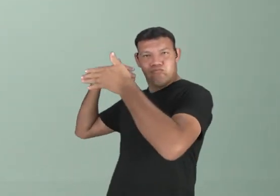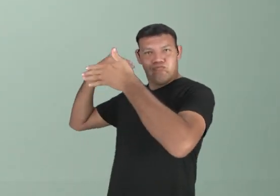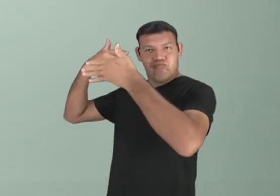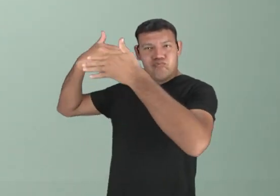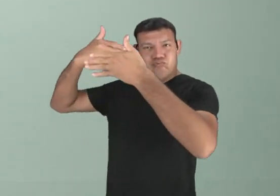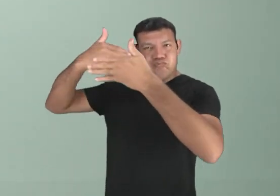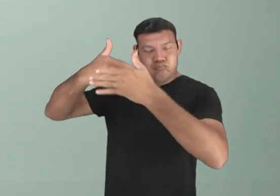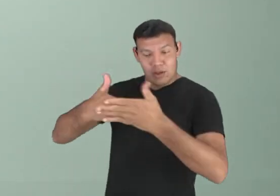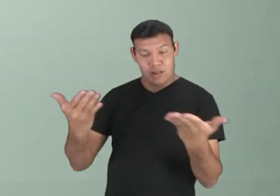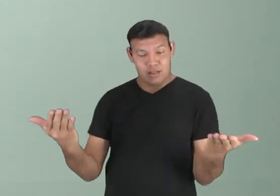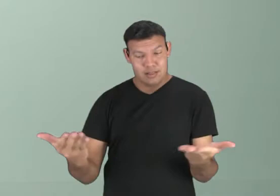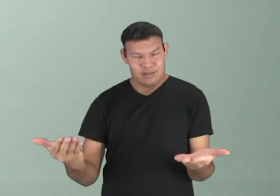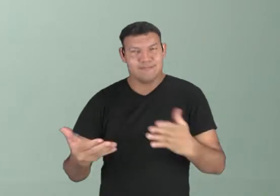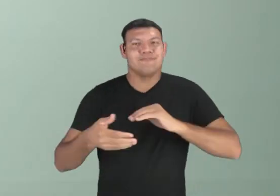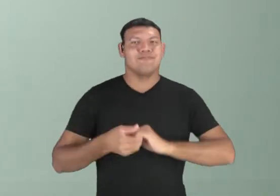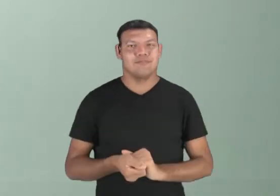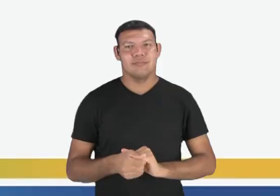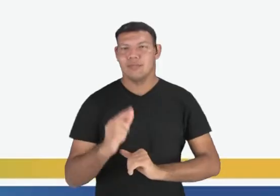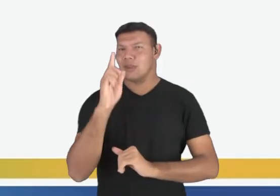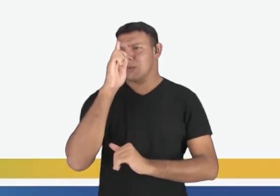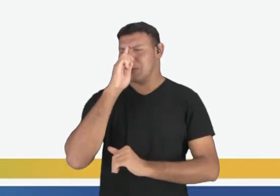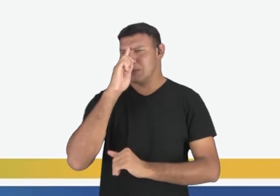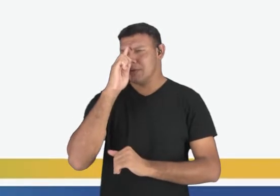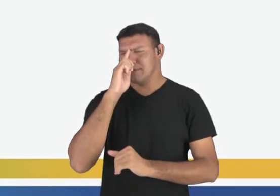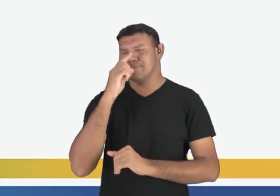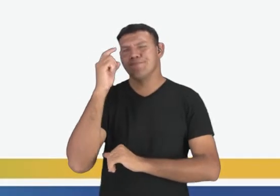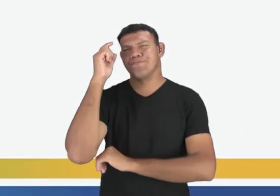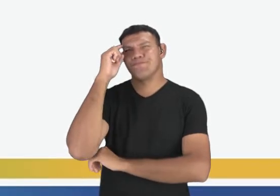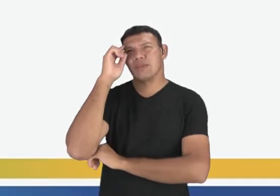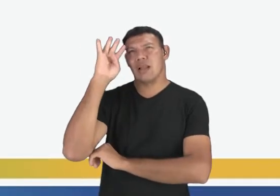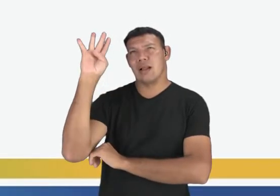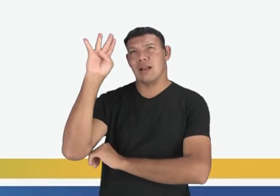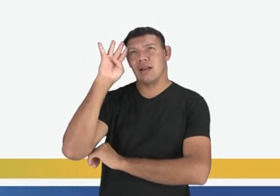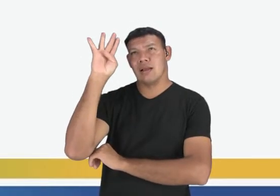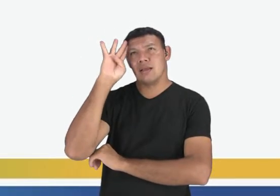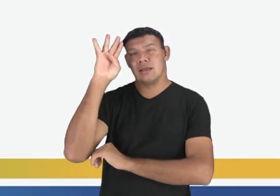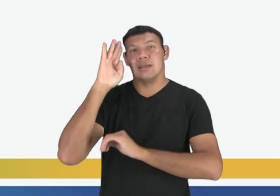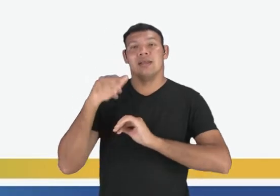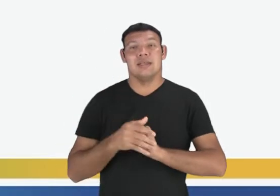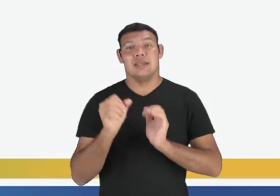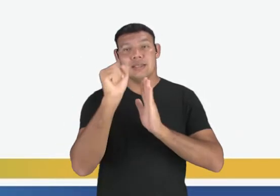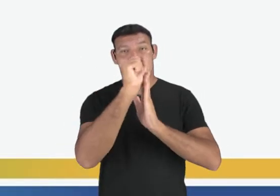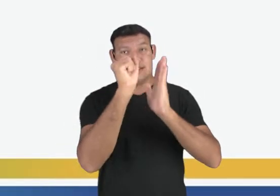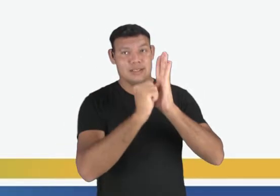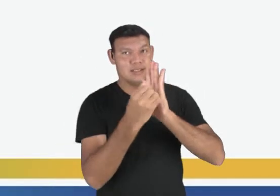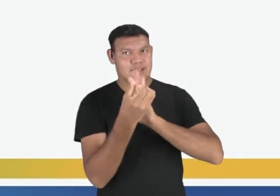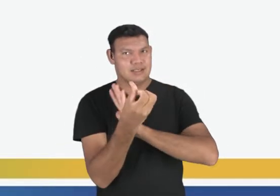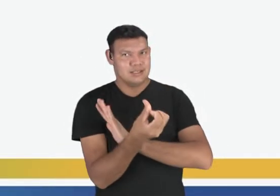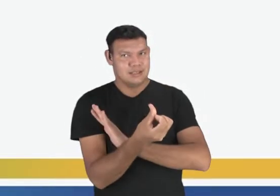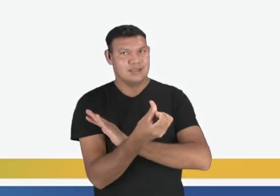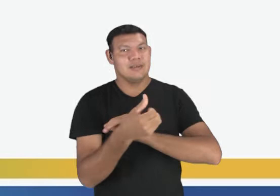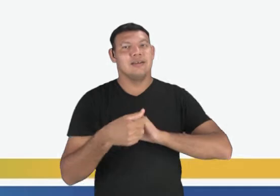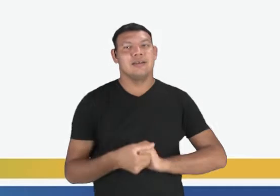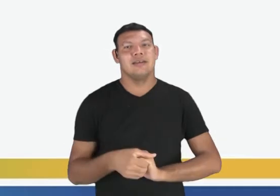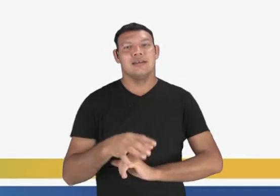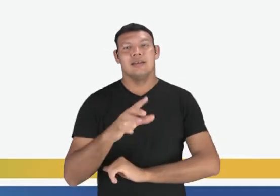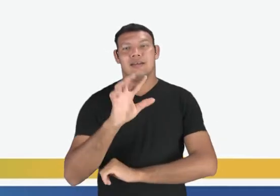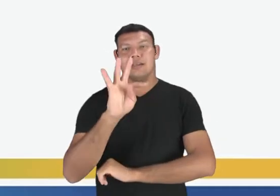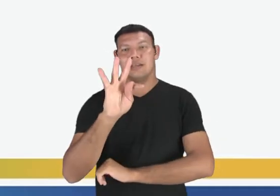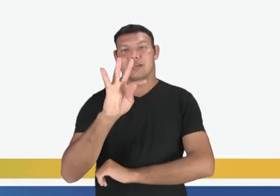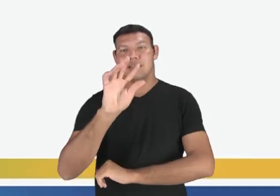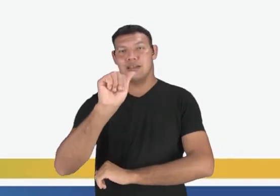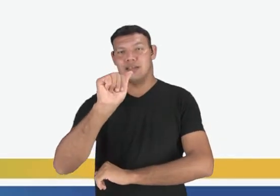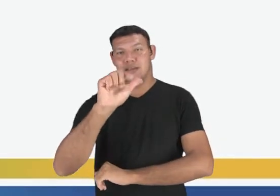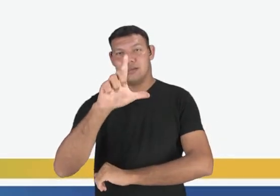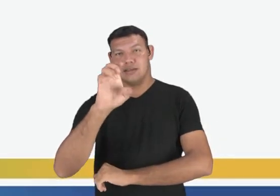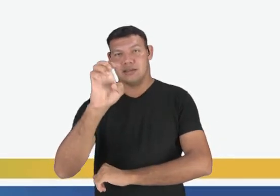atuais. E aí os gregos também imaginavam um pilar, mas no século VI, Tales de Mileto sugeriu